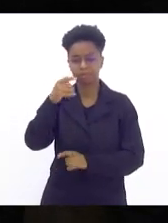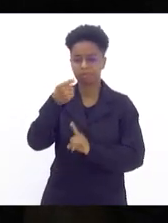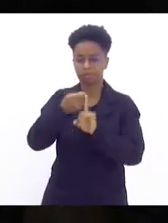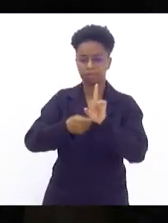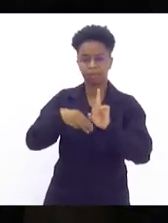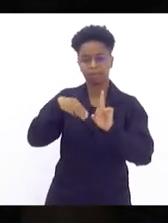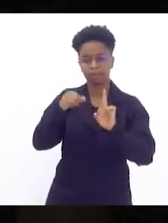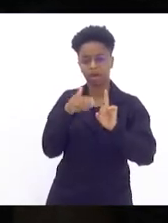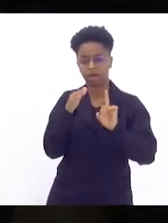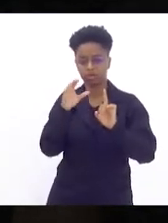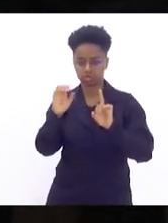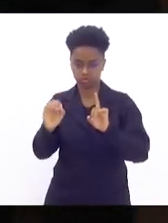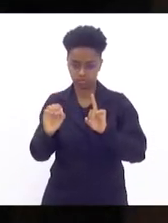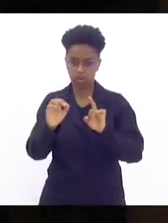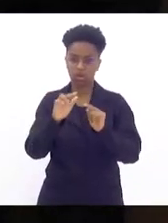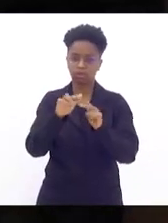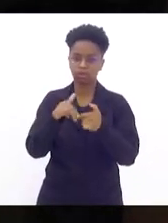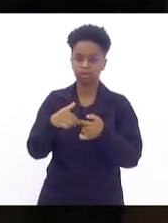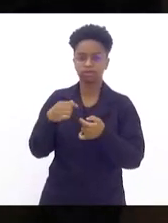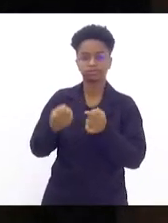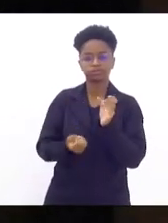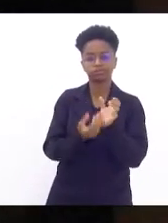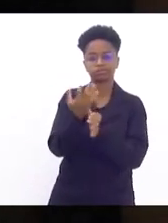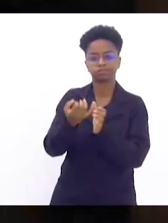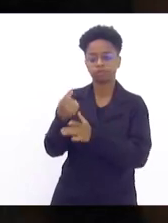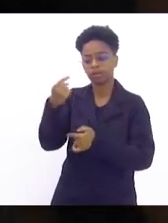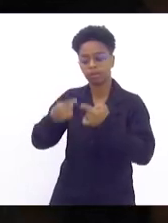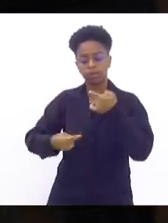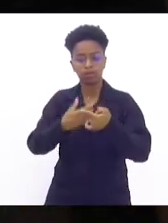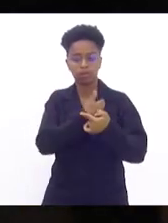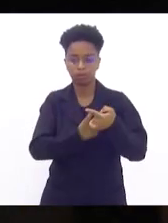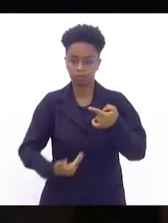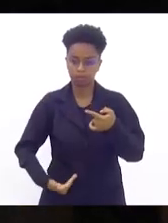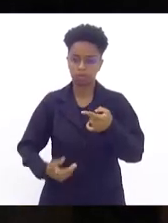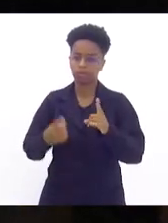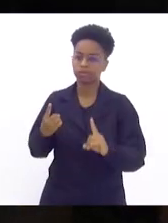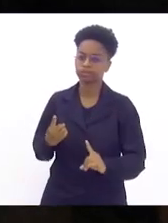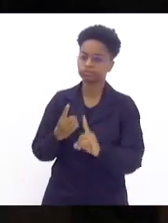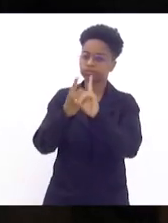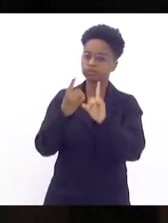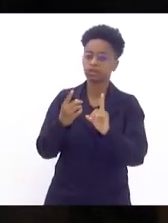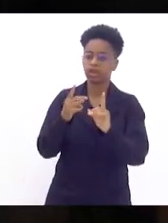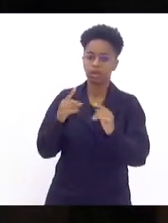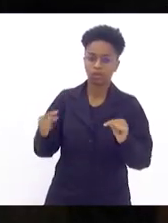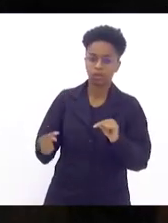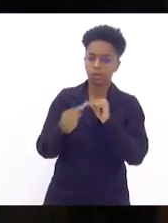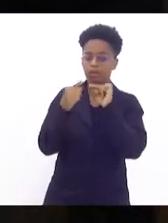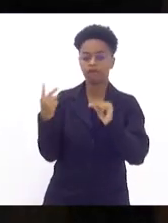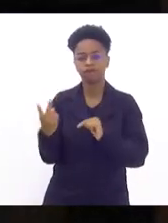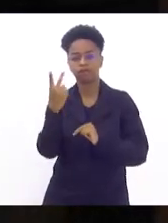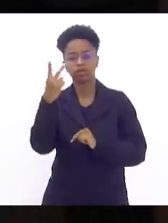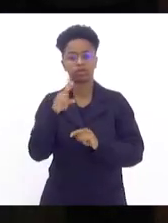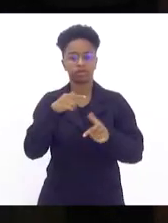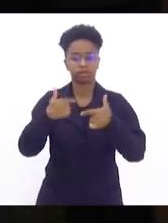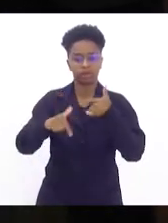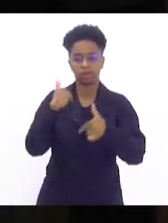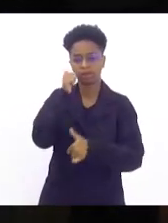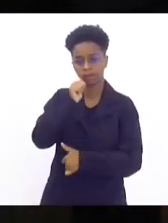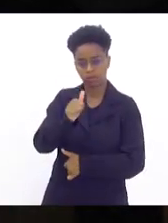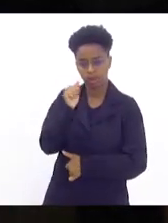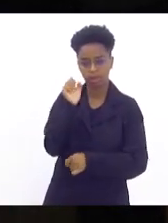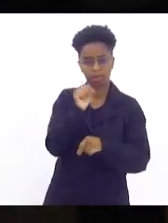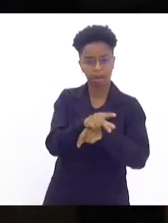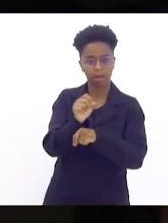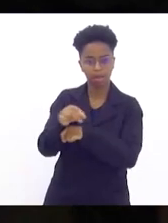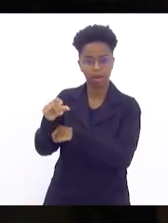de março na elevação de políticas públicas que venham de encontro a valorização do trabalho da mulher no mercado de trabalho